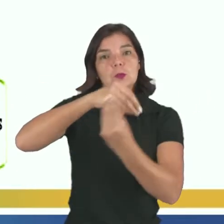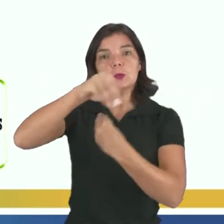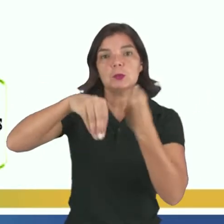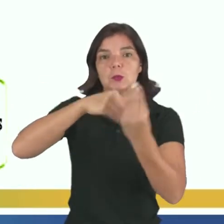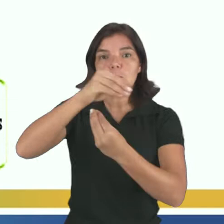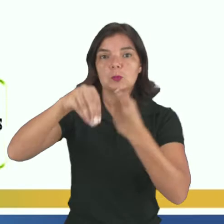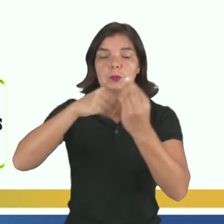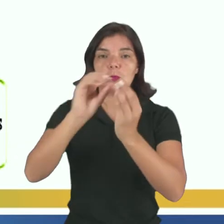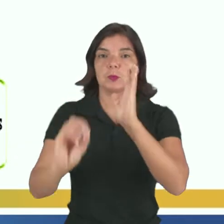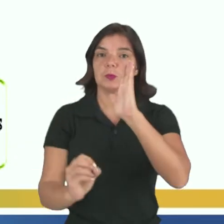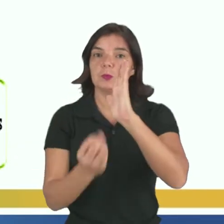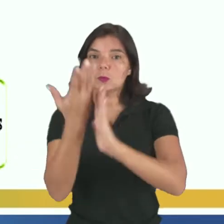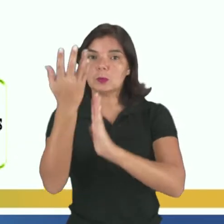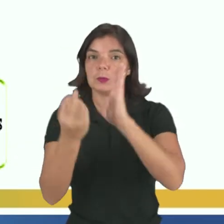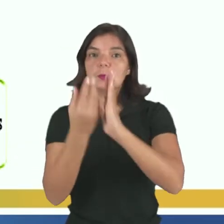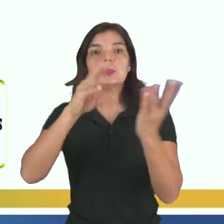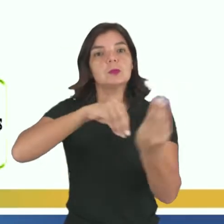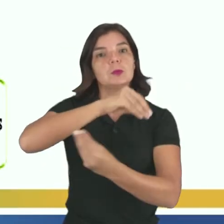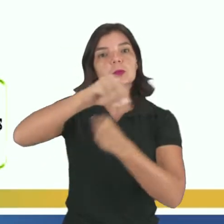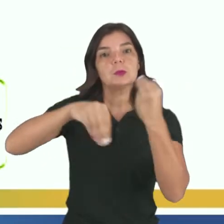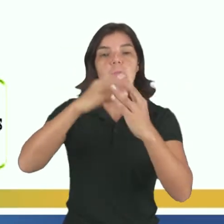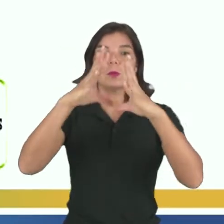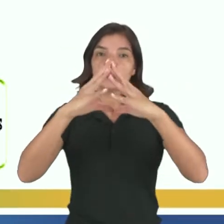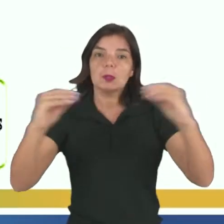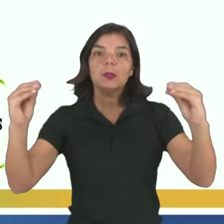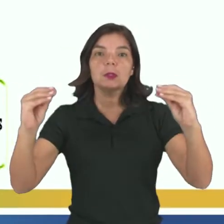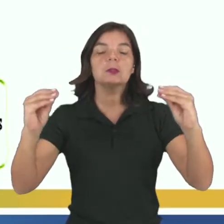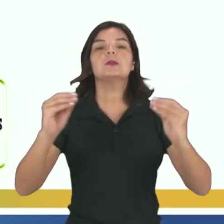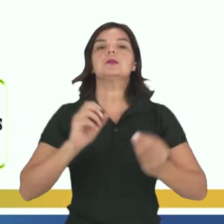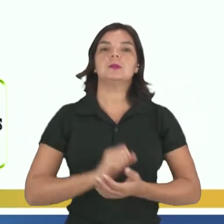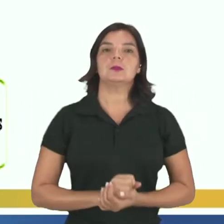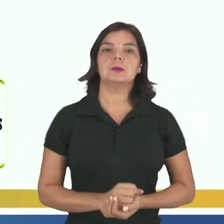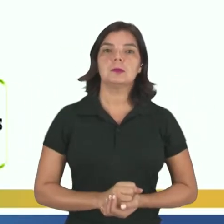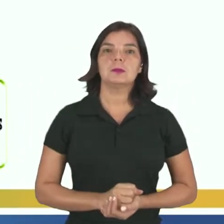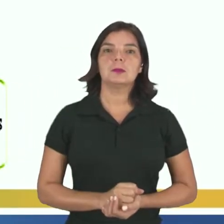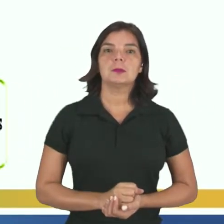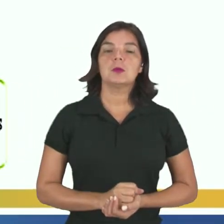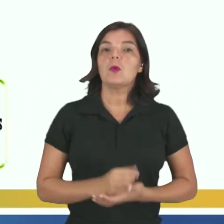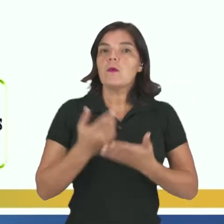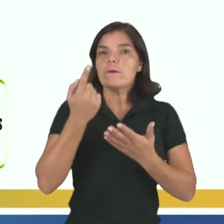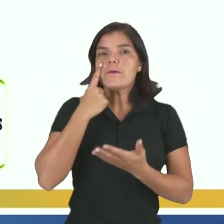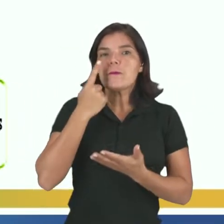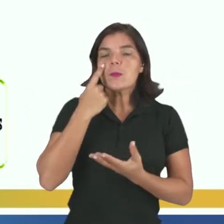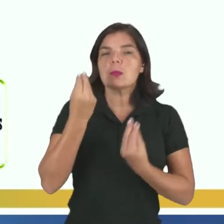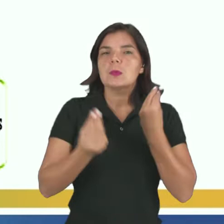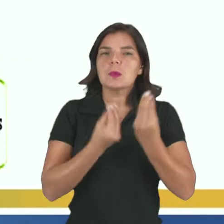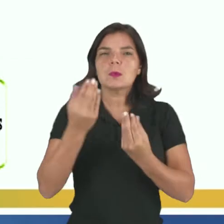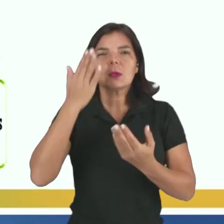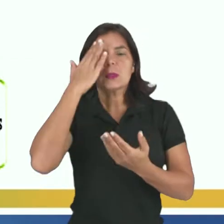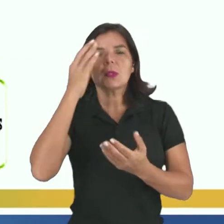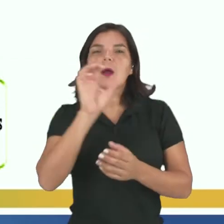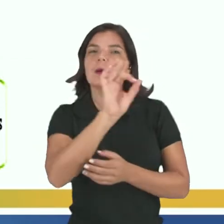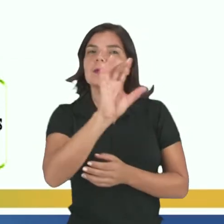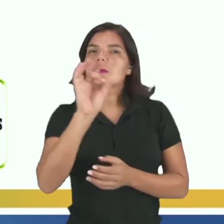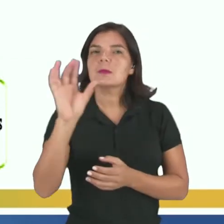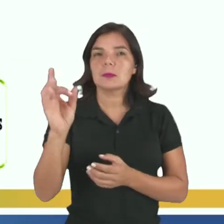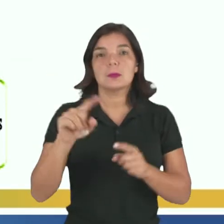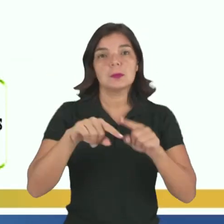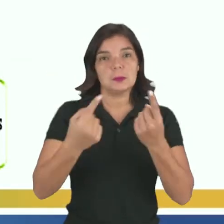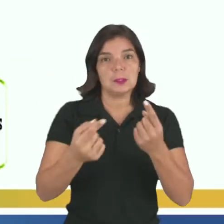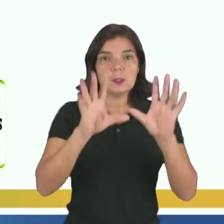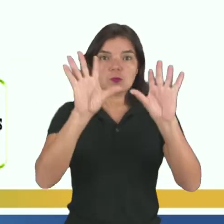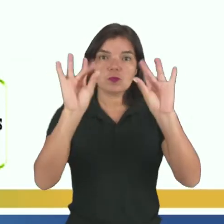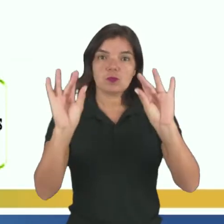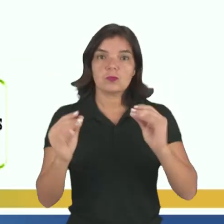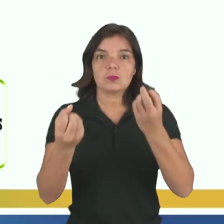essa? Em misturas que são homogêneas e misturas que são heterogêneas. Vamos entender agora o que significa cada um desses